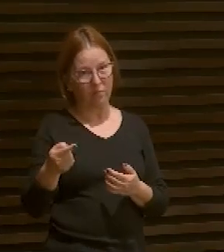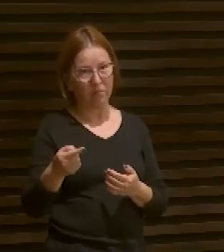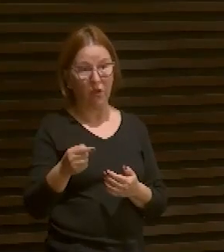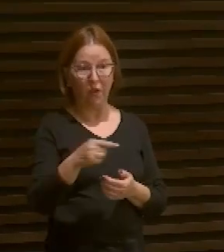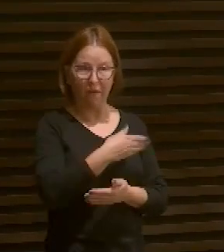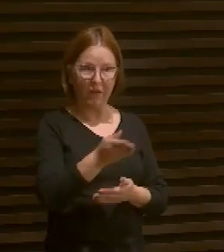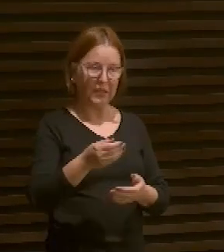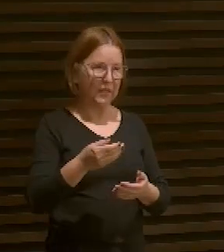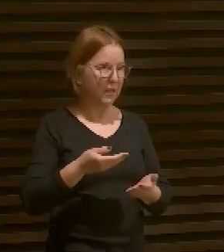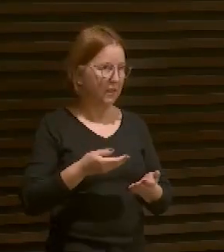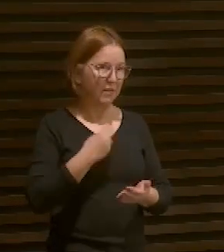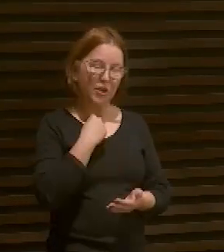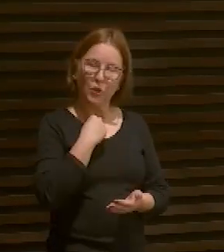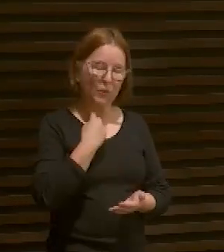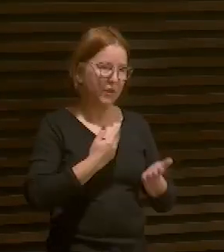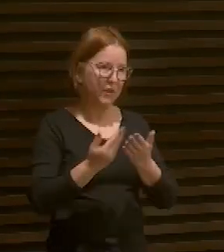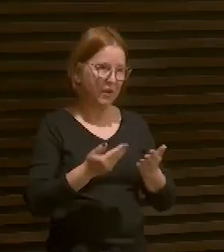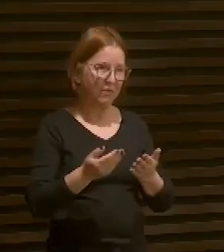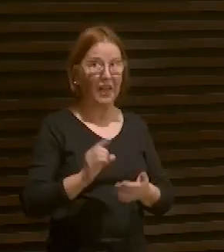Nesse contexto aqui,